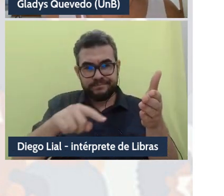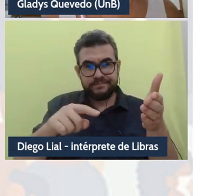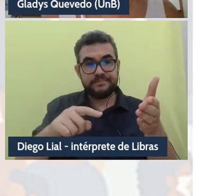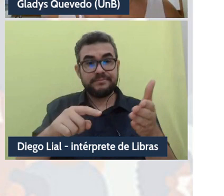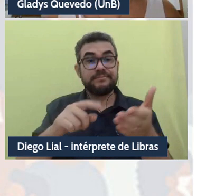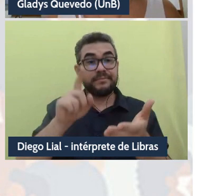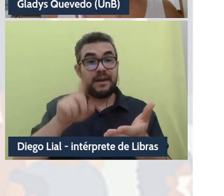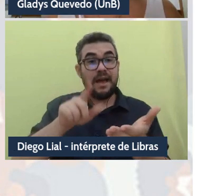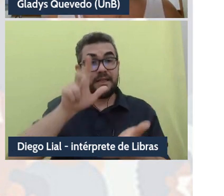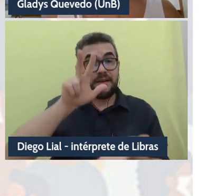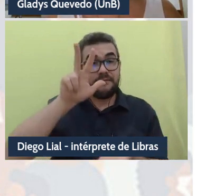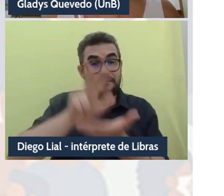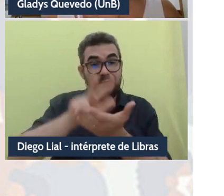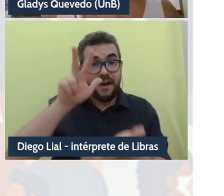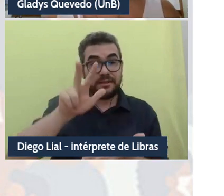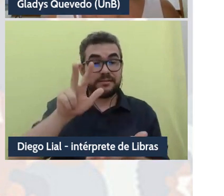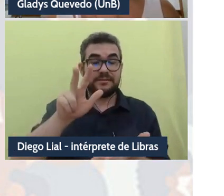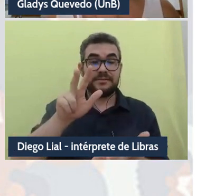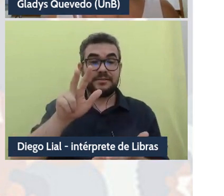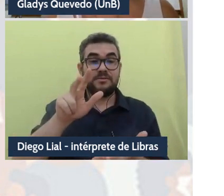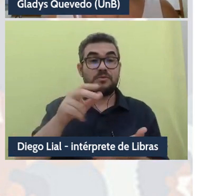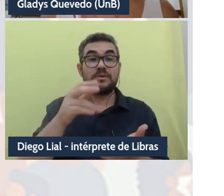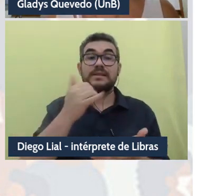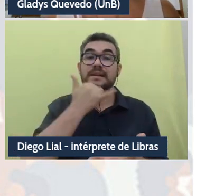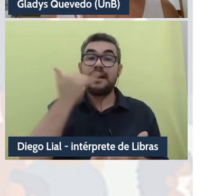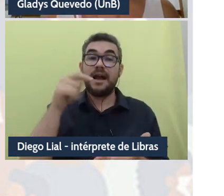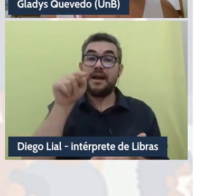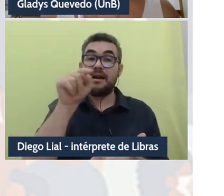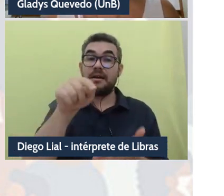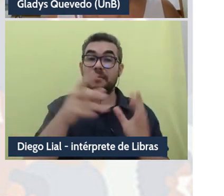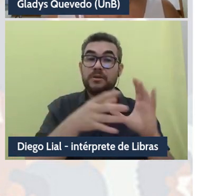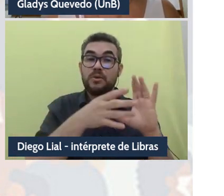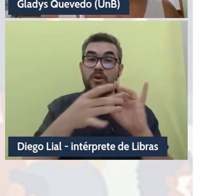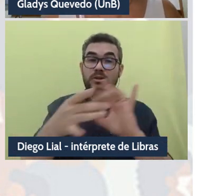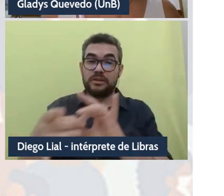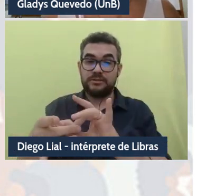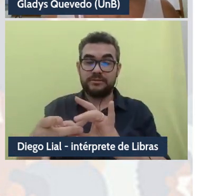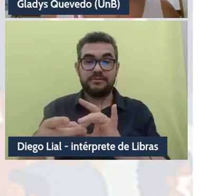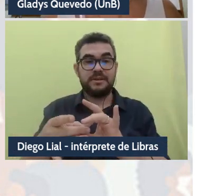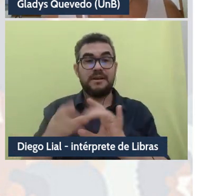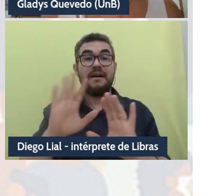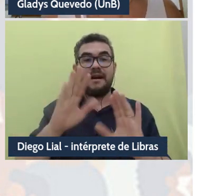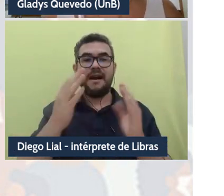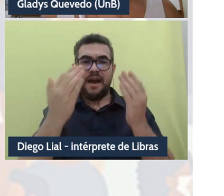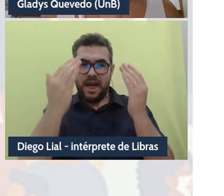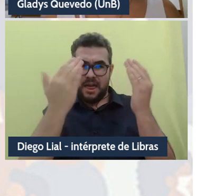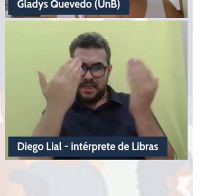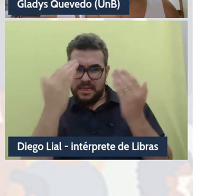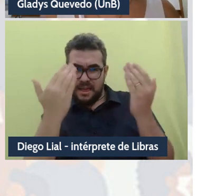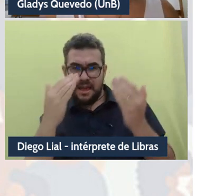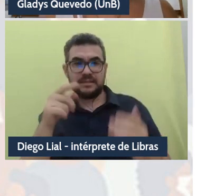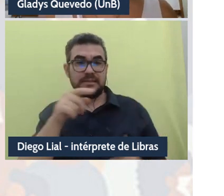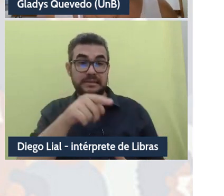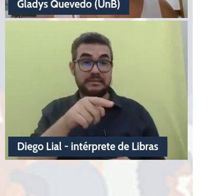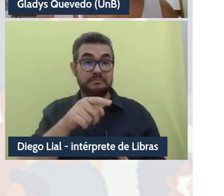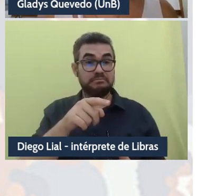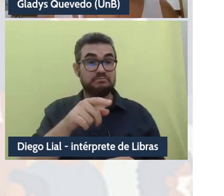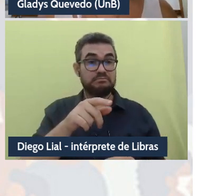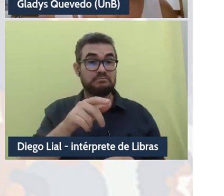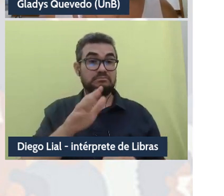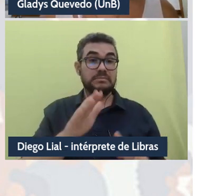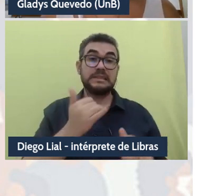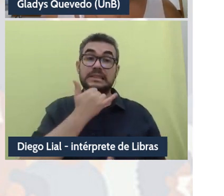insere, né? Eu vou insistir bastante nessa questão da análise do impacto, porque isso é uma coisa que não